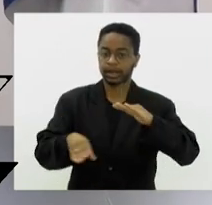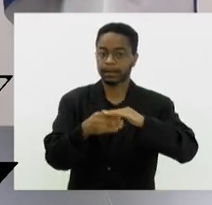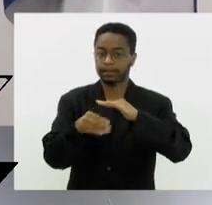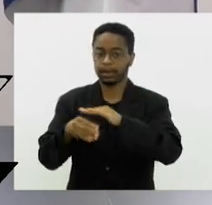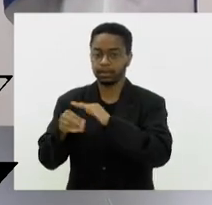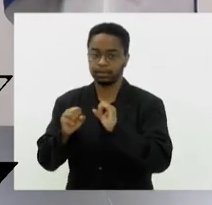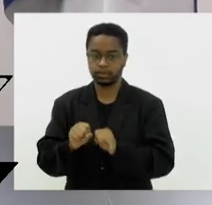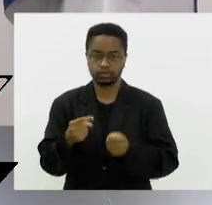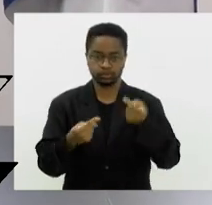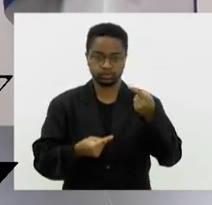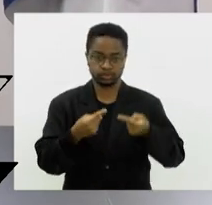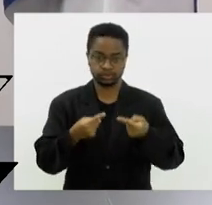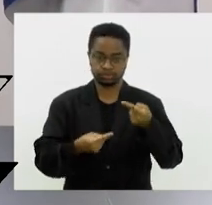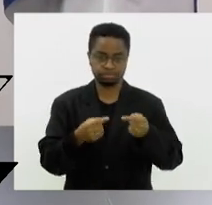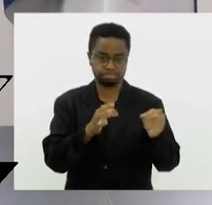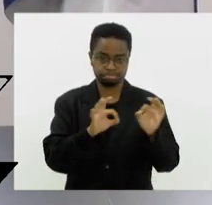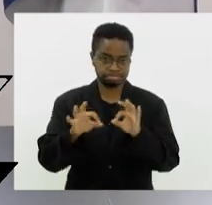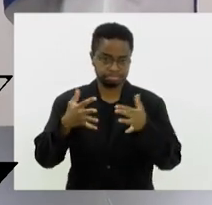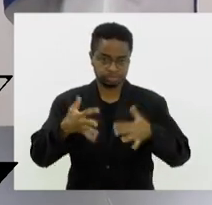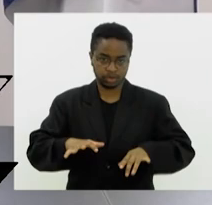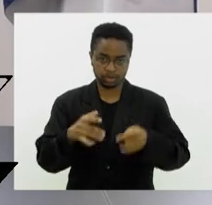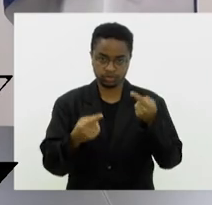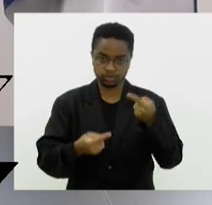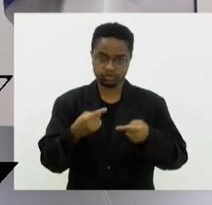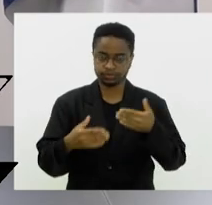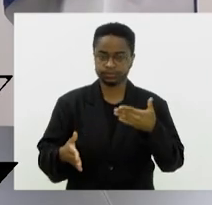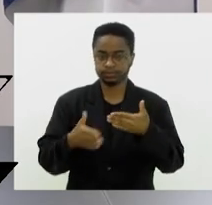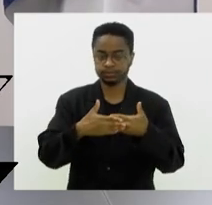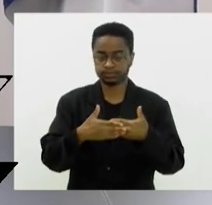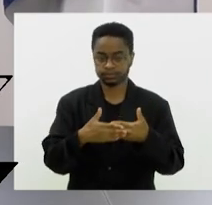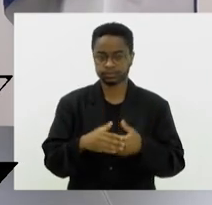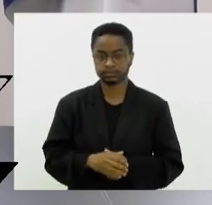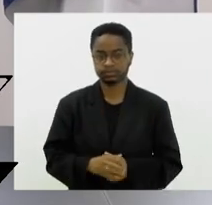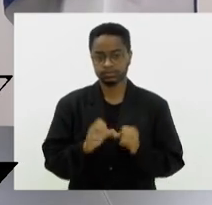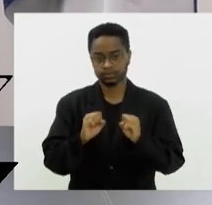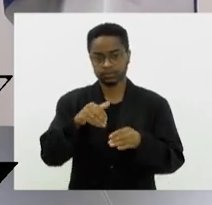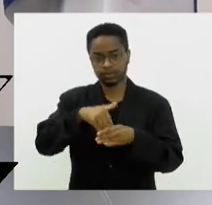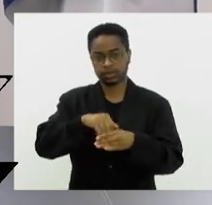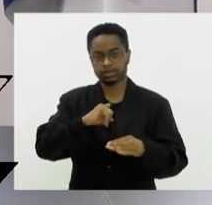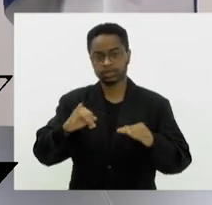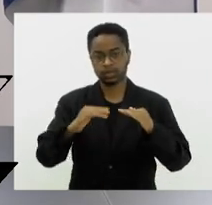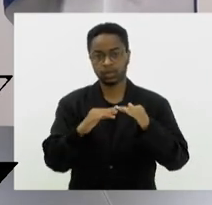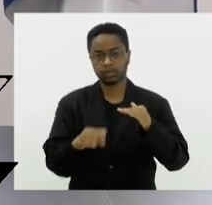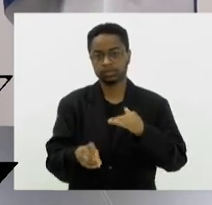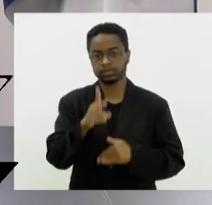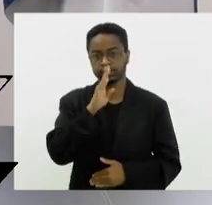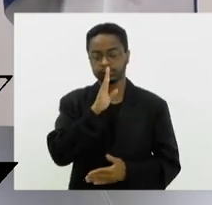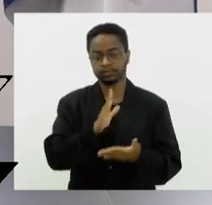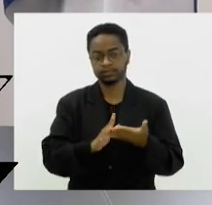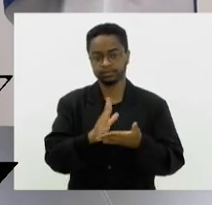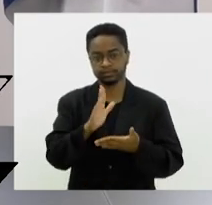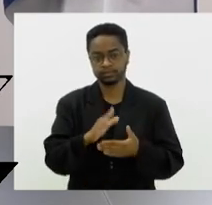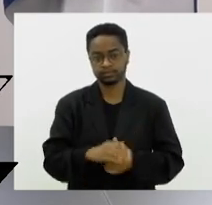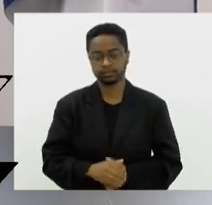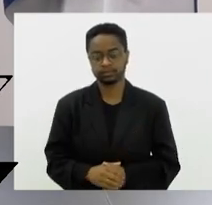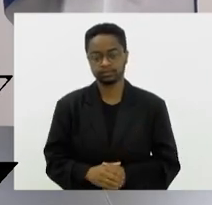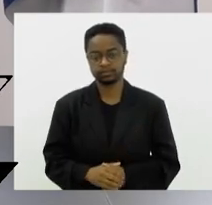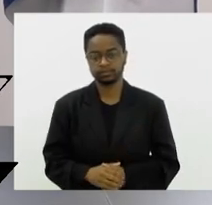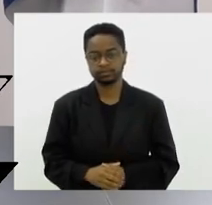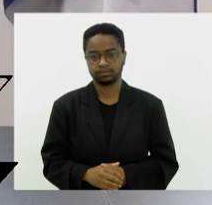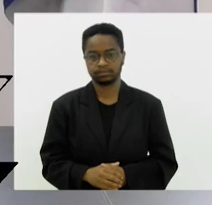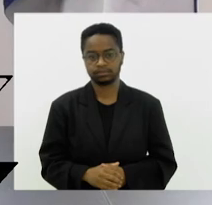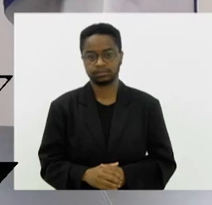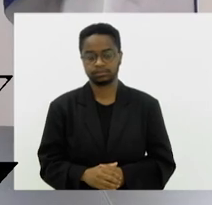Em discussão. Não havendo quem queira discutir, encerrada a discussão. Em votação, senhores que aprovam, permaneçam como estão.